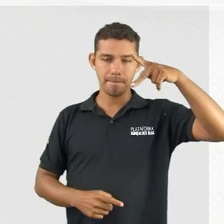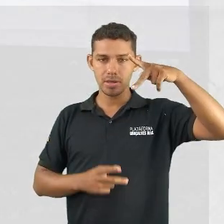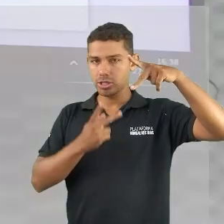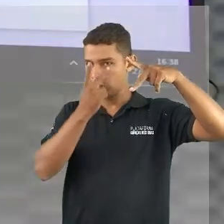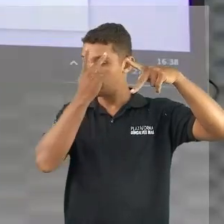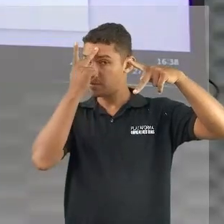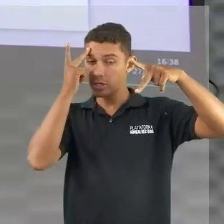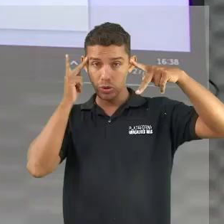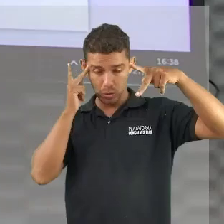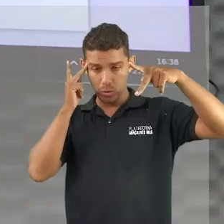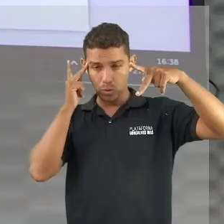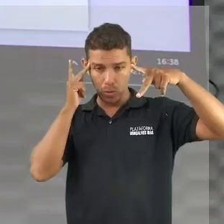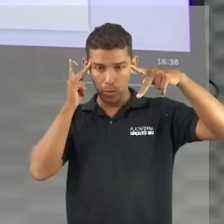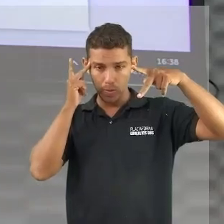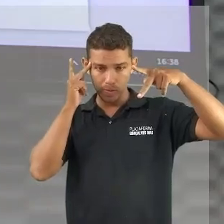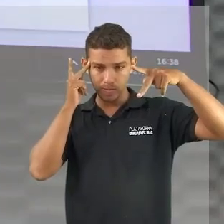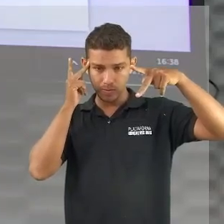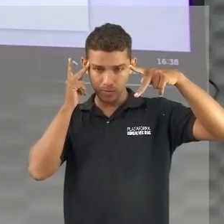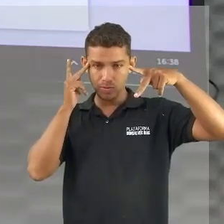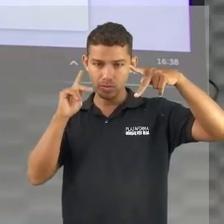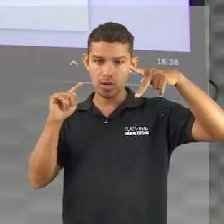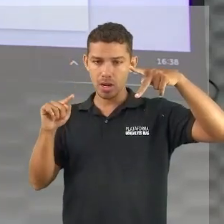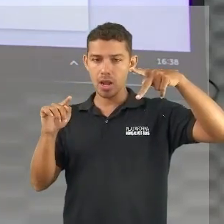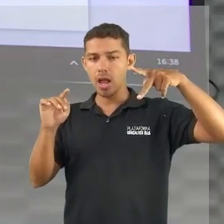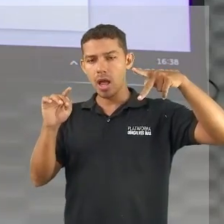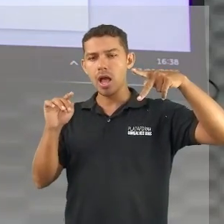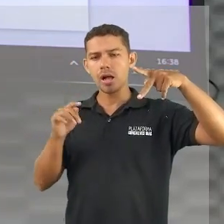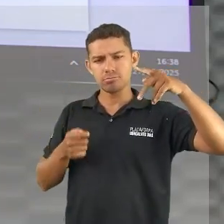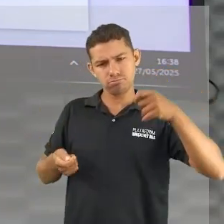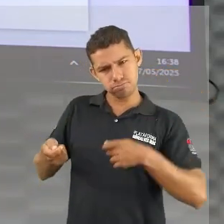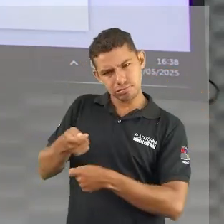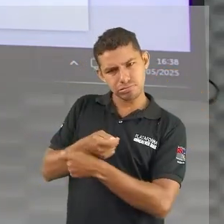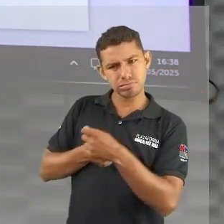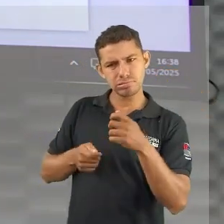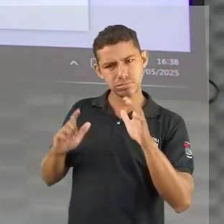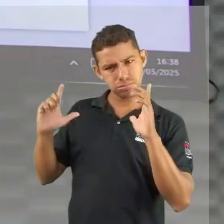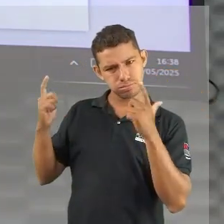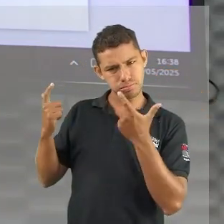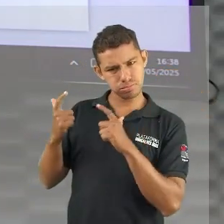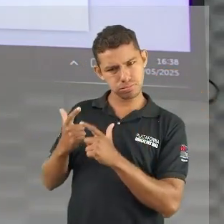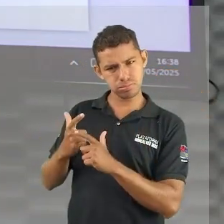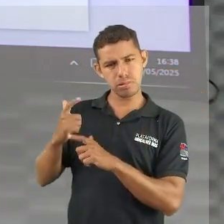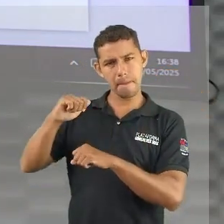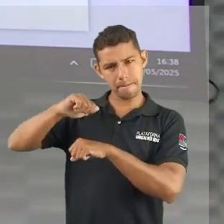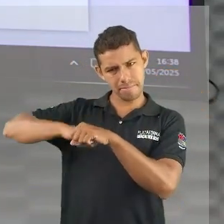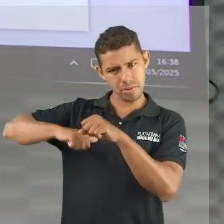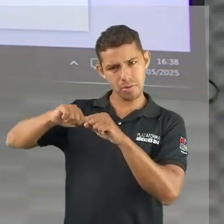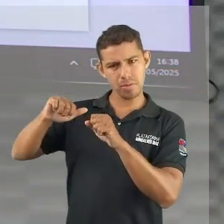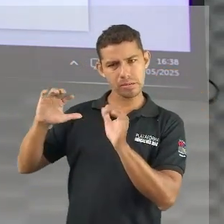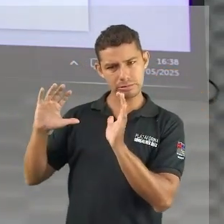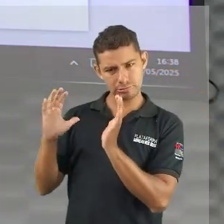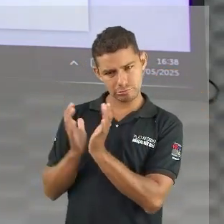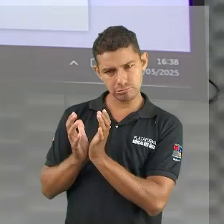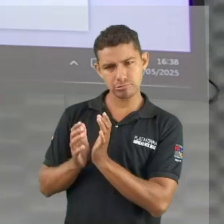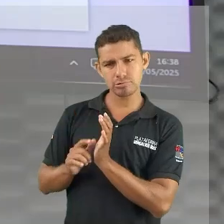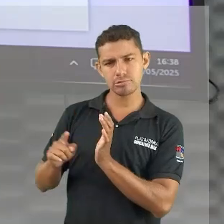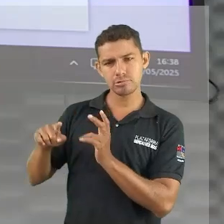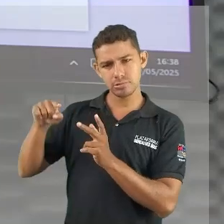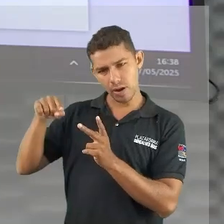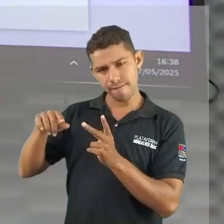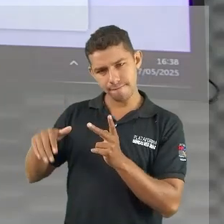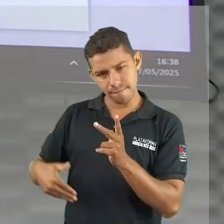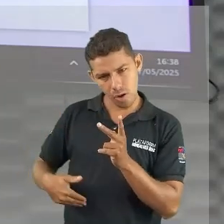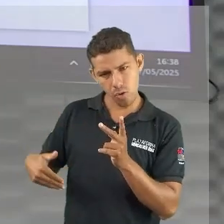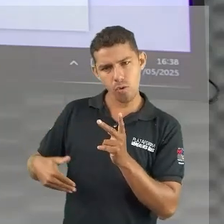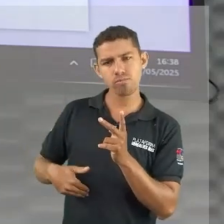pessoas, que está relacionada a erradicar a pobreza e a fome de todas as maneiras,